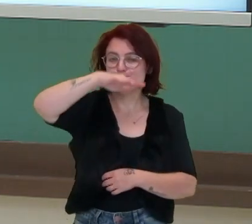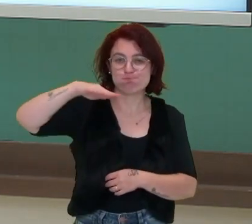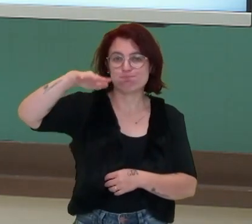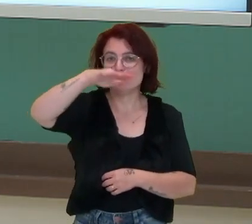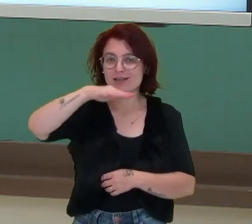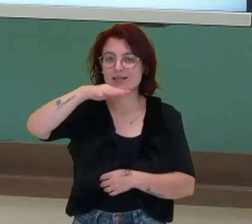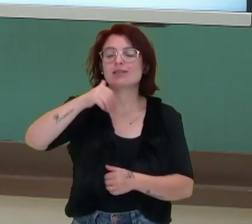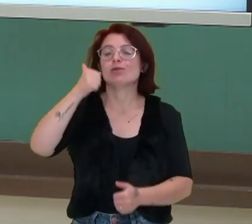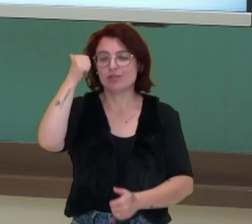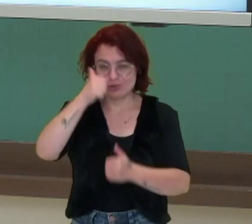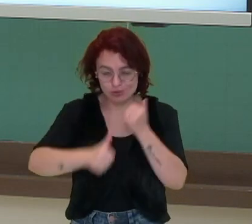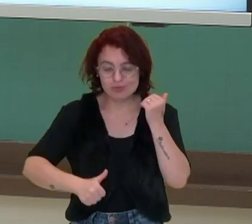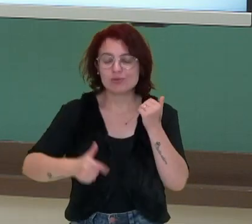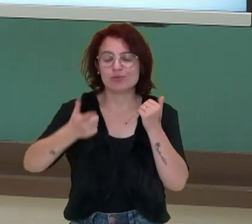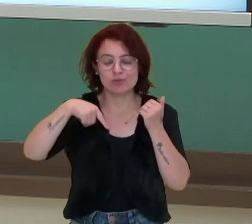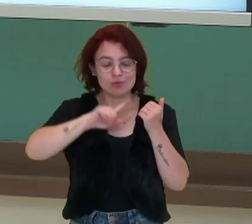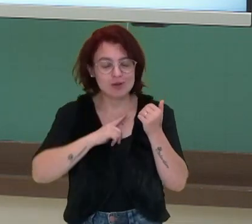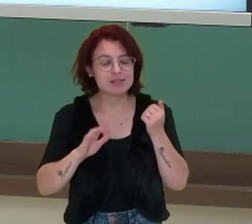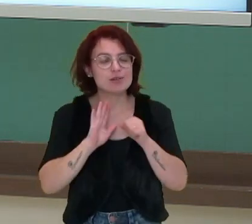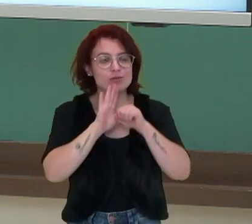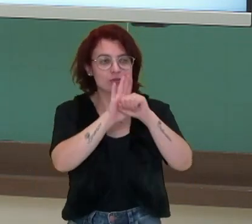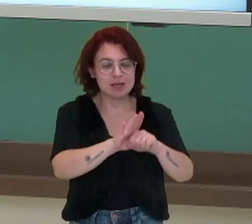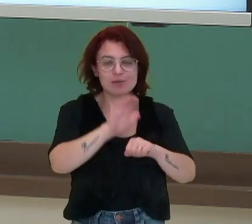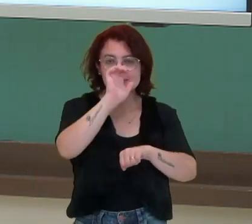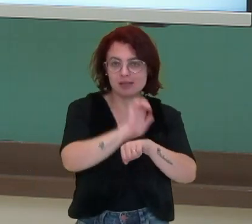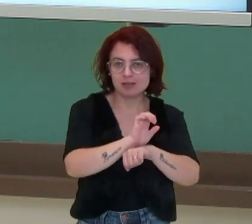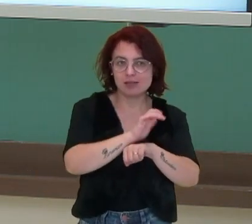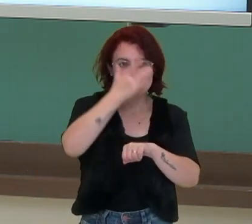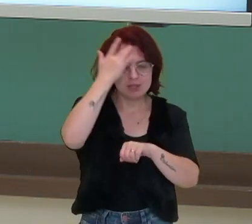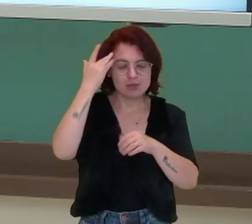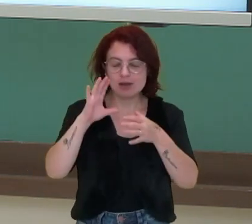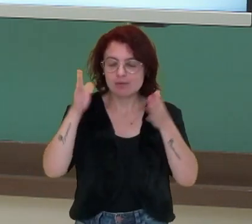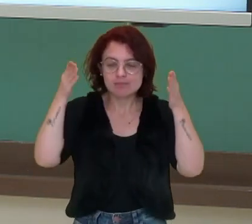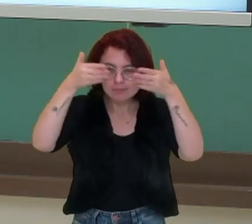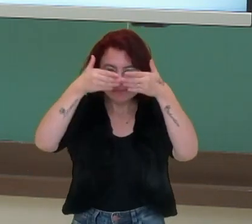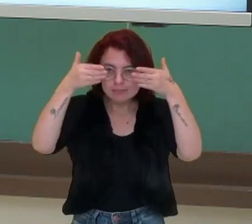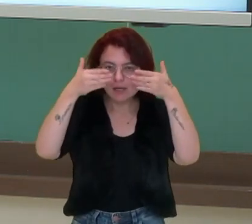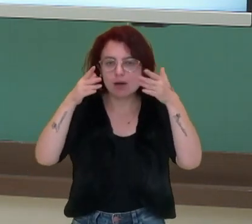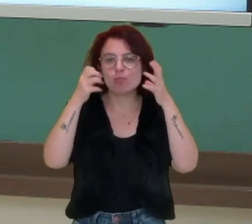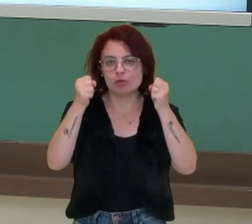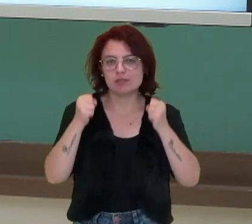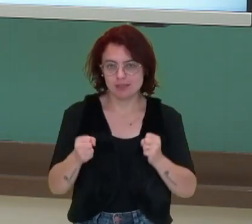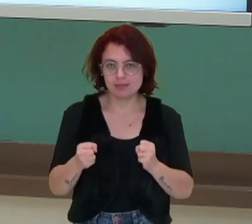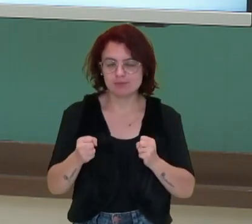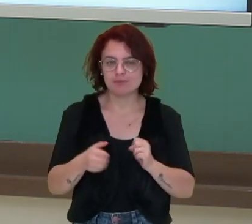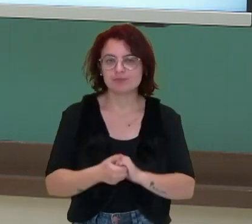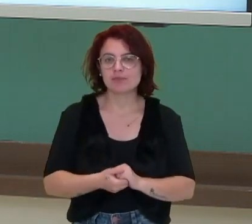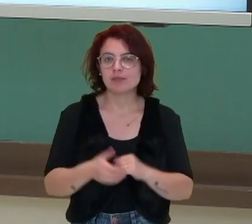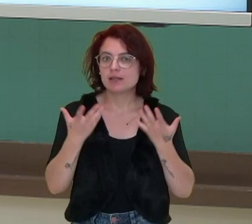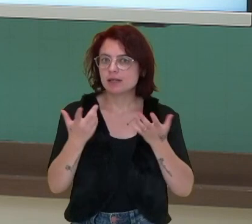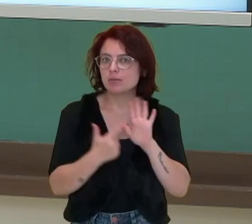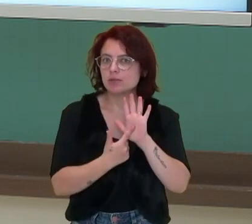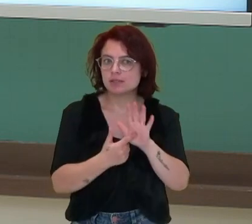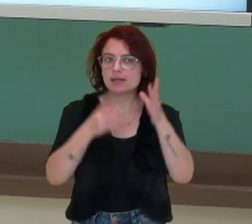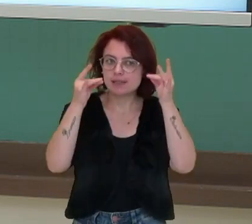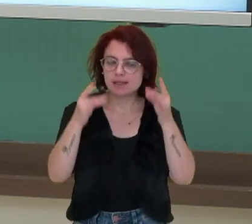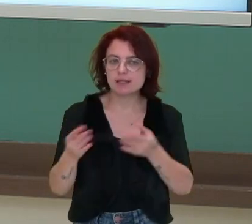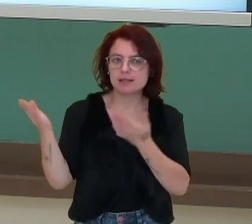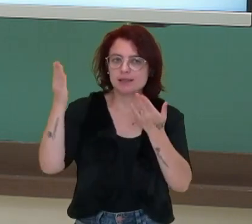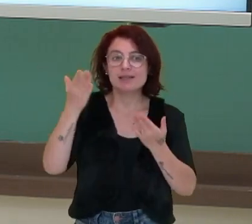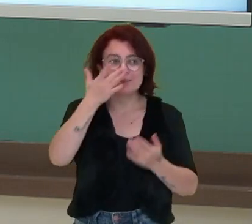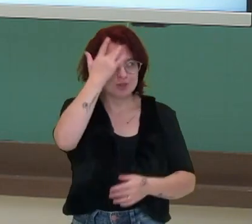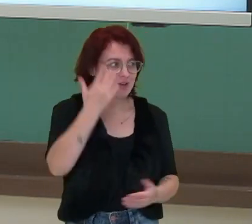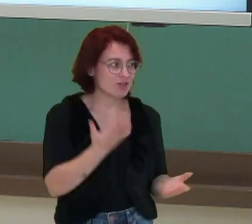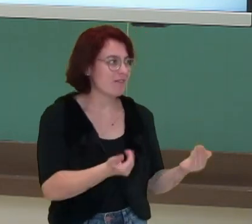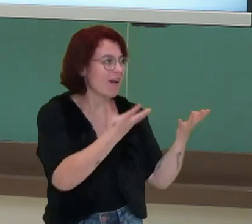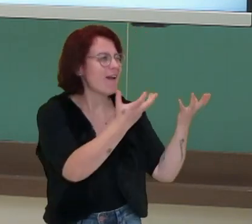violência era justificada em prol do Estado. Então quer dizer que as pessoas ficavam cegadas pelo poder. E isso ele estava trazendo como futuro da Itália. E esses jovens estavam aceitando